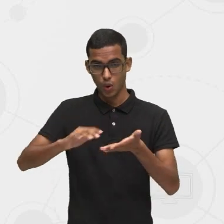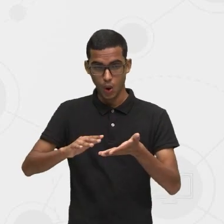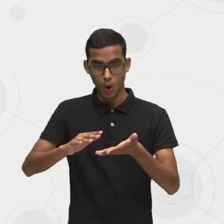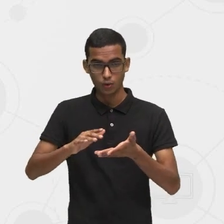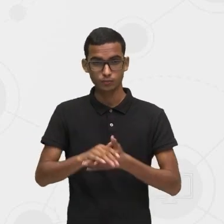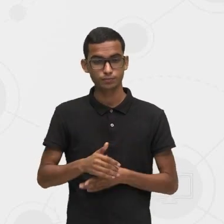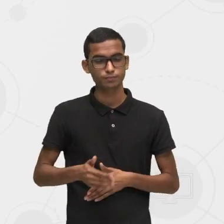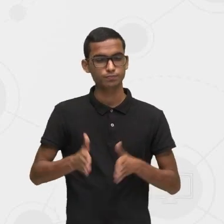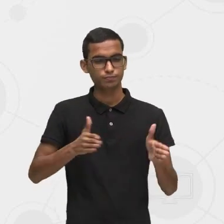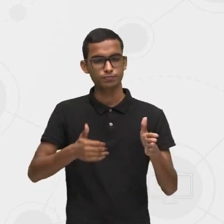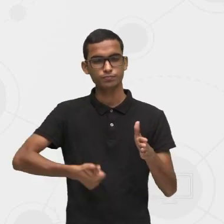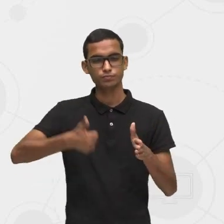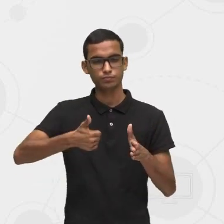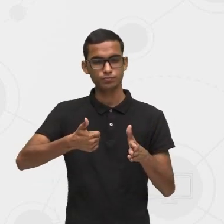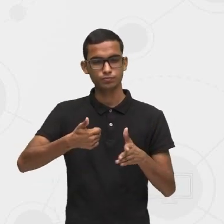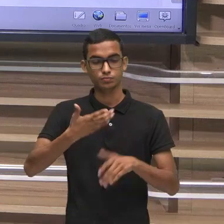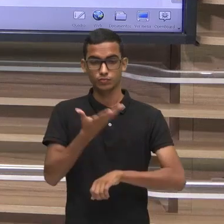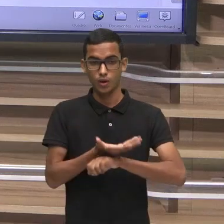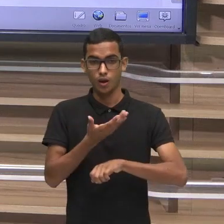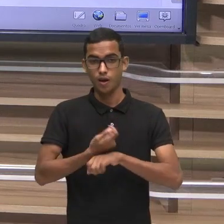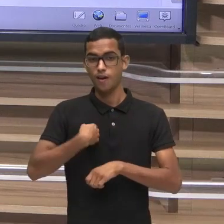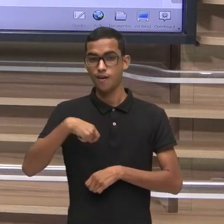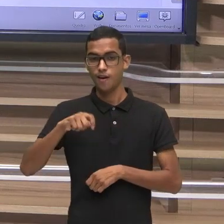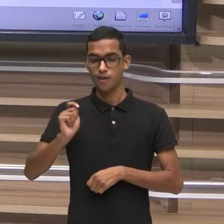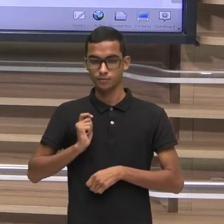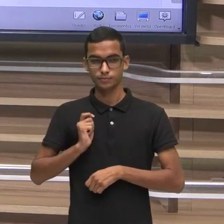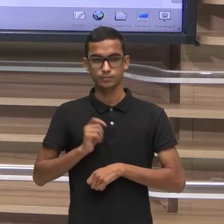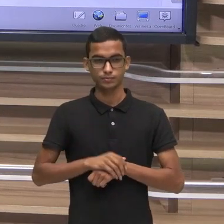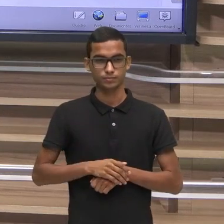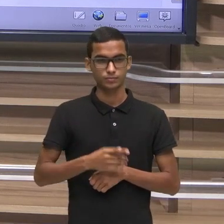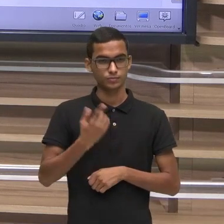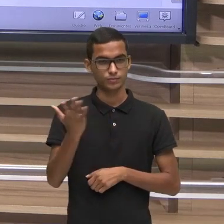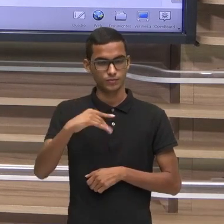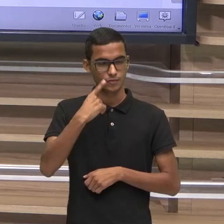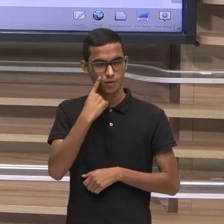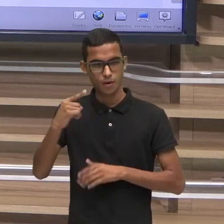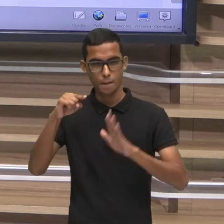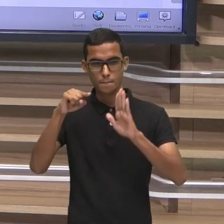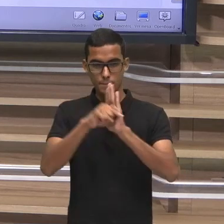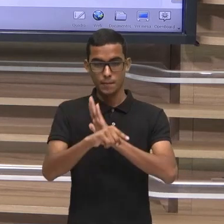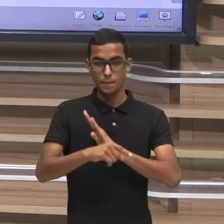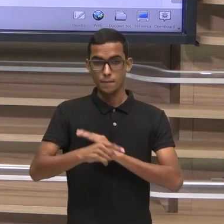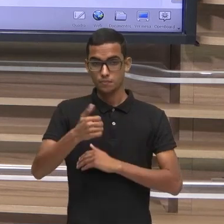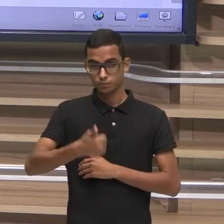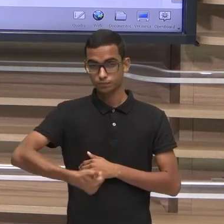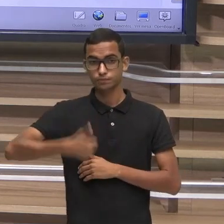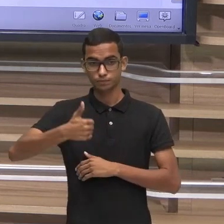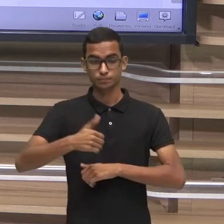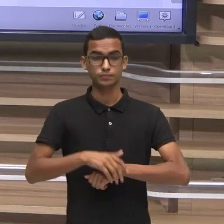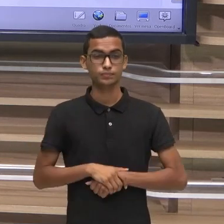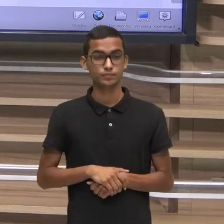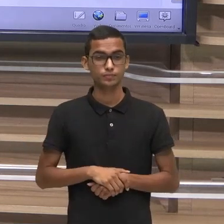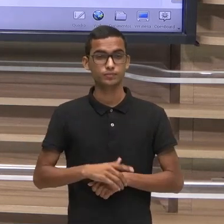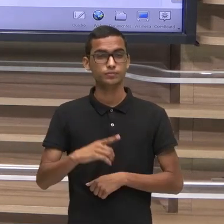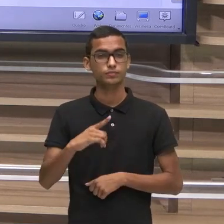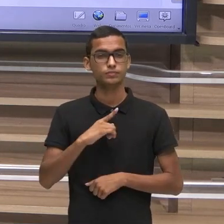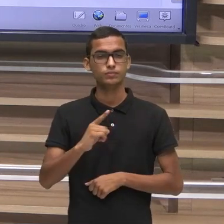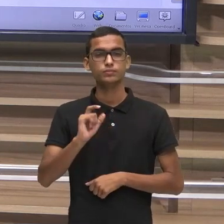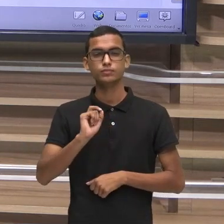1, Língua Espanhola. Vamos às nossas questões. Na nossa primeira questão,